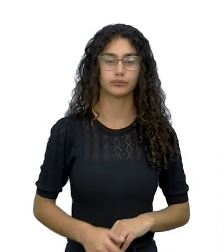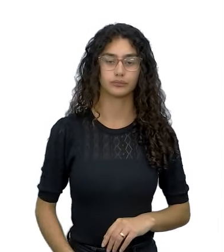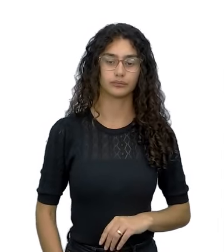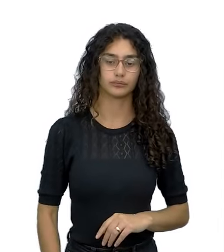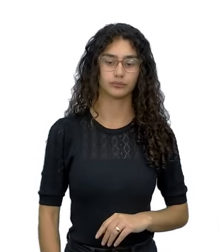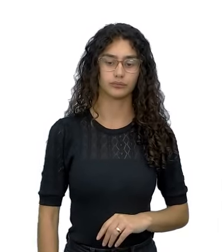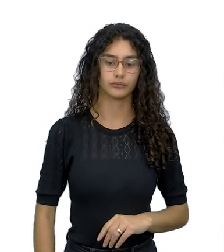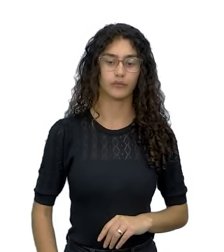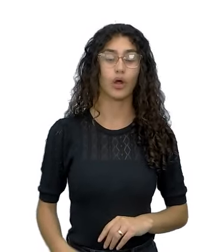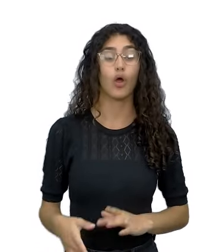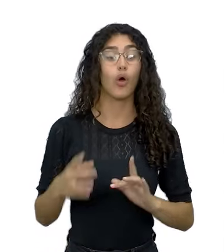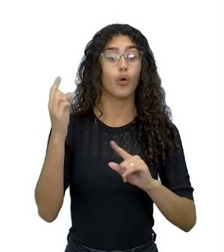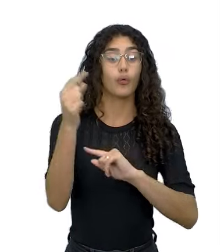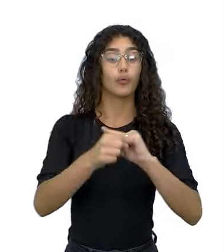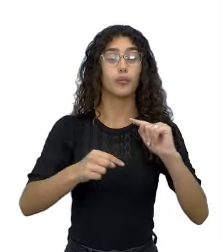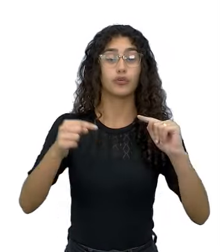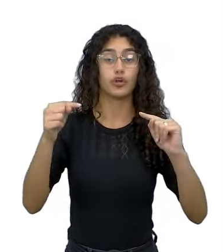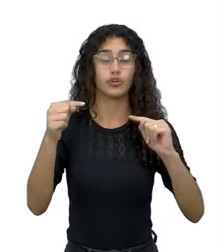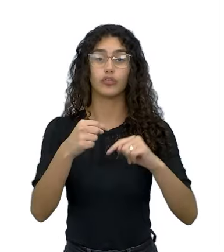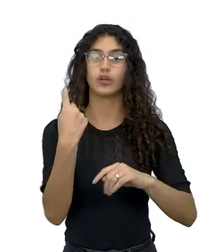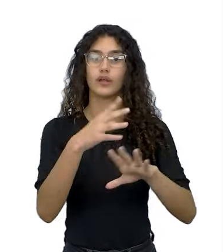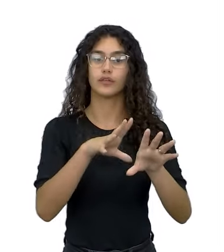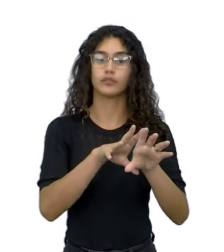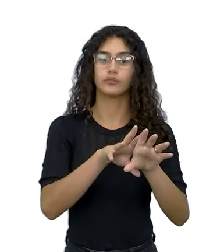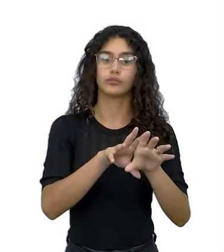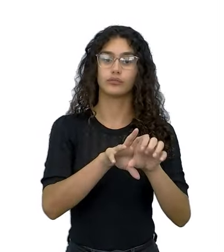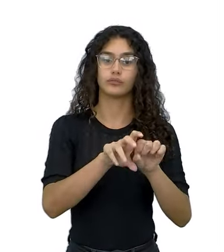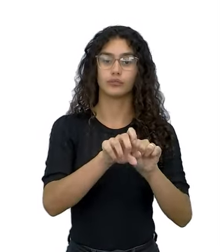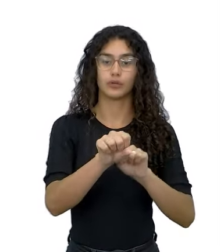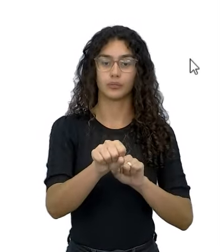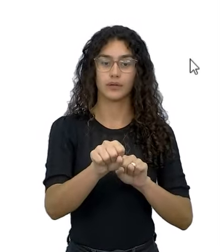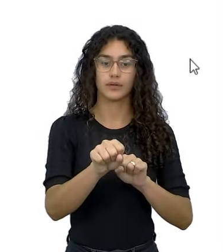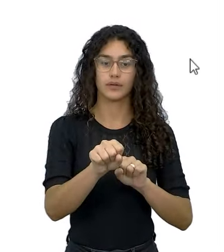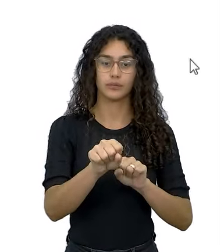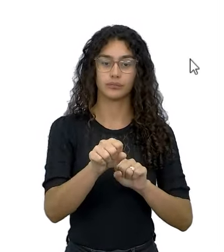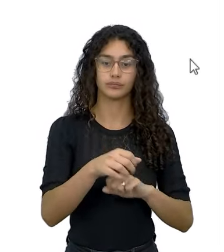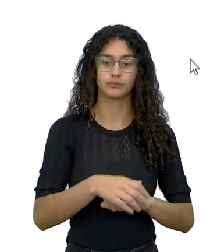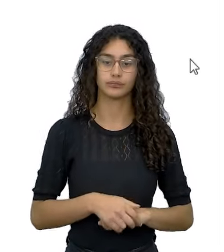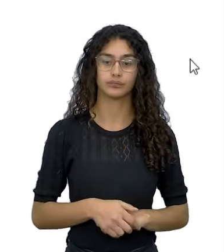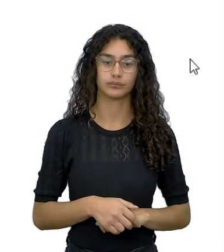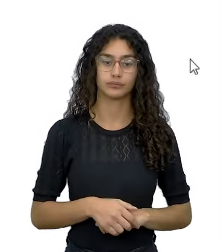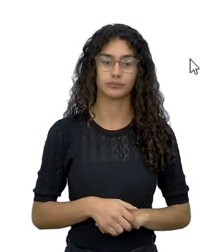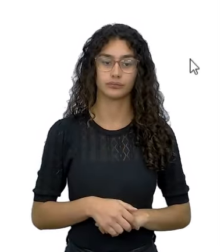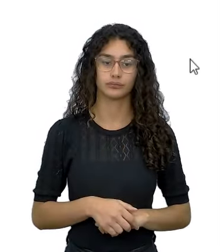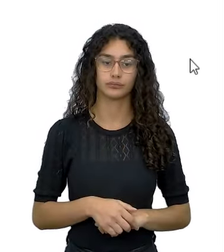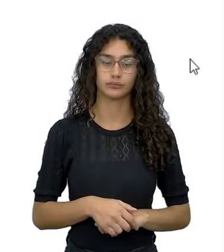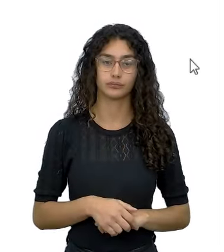Bom, quais são os objetivos da nossa formação? Vamos ver aqui.